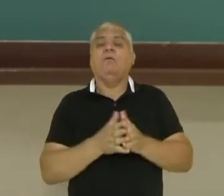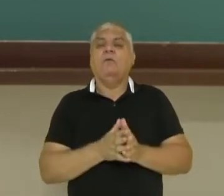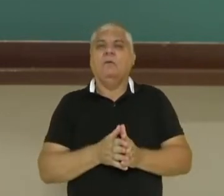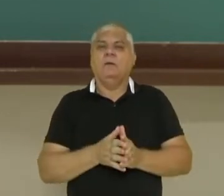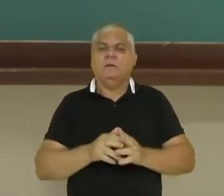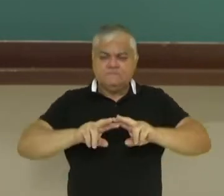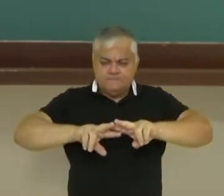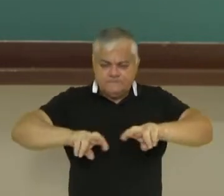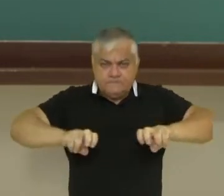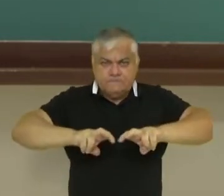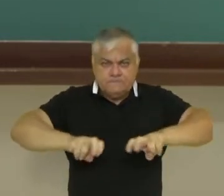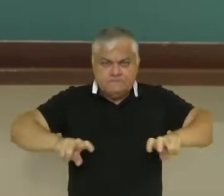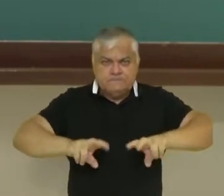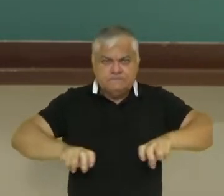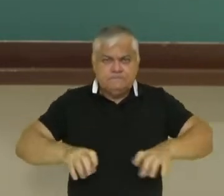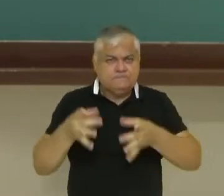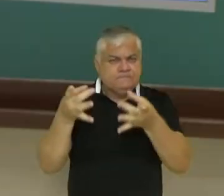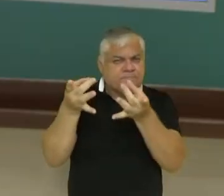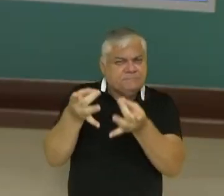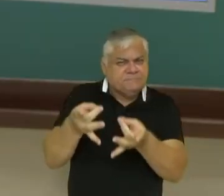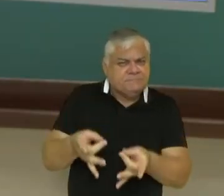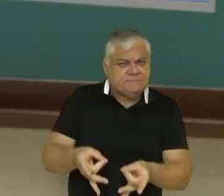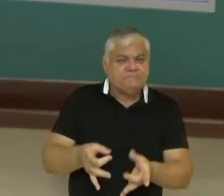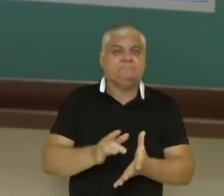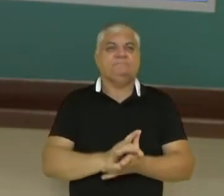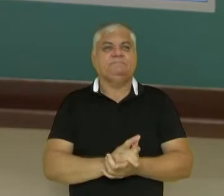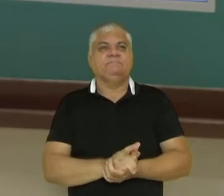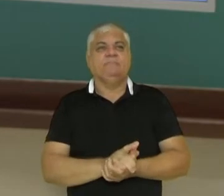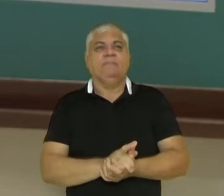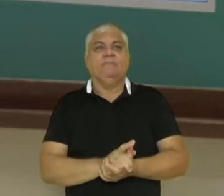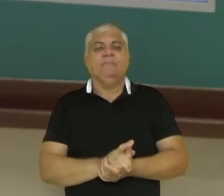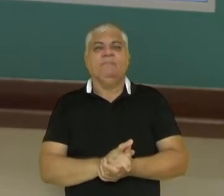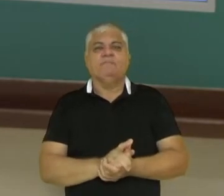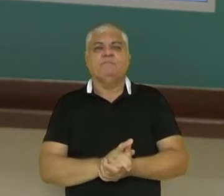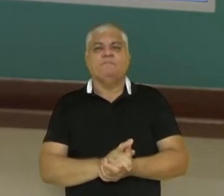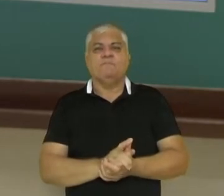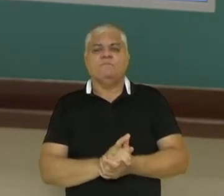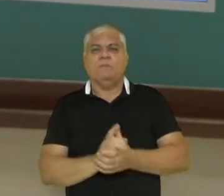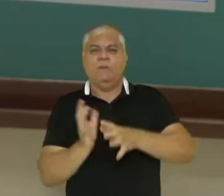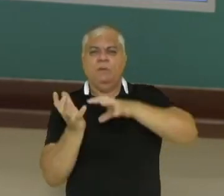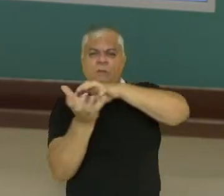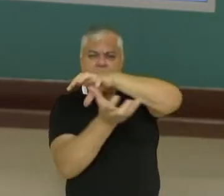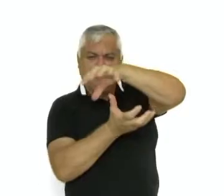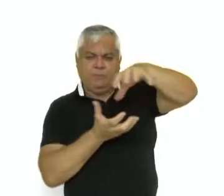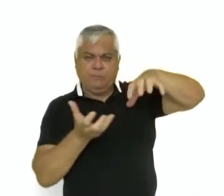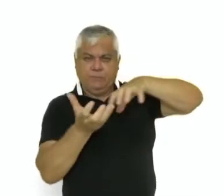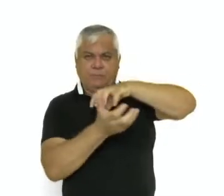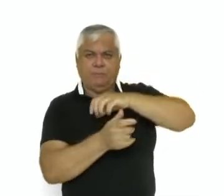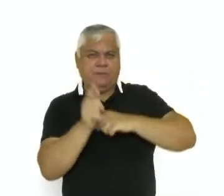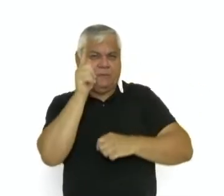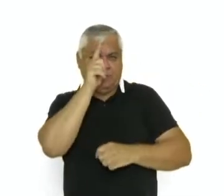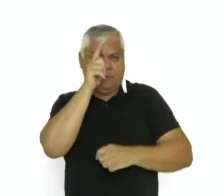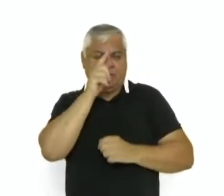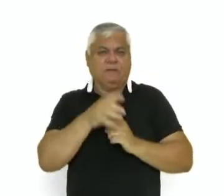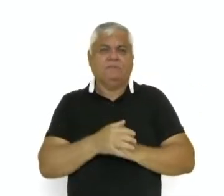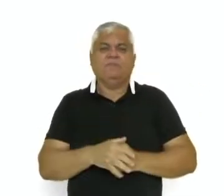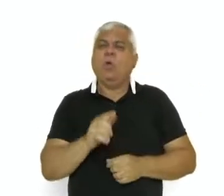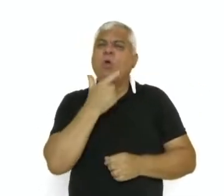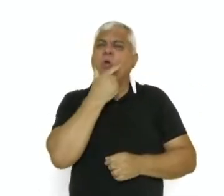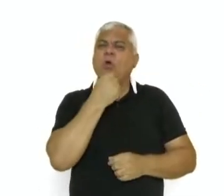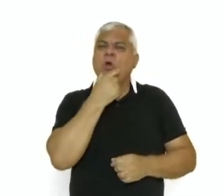um pouco mais esse conhecimento. O universo dos gregos. Ptolomeu, no seu livro